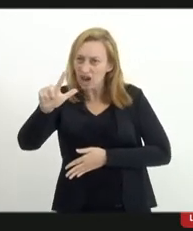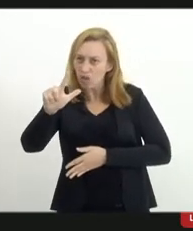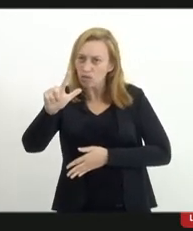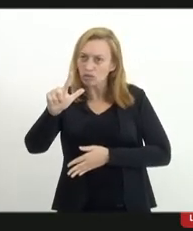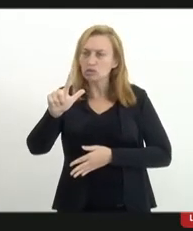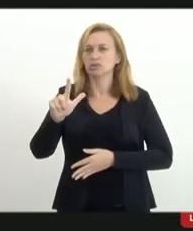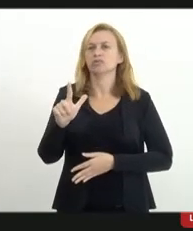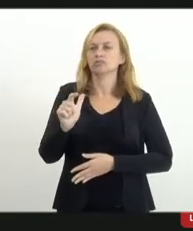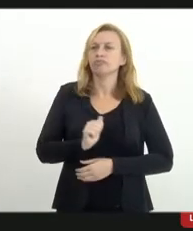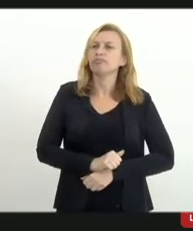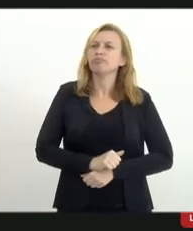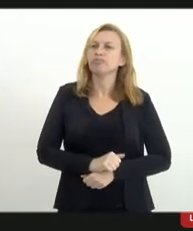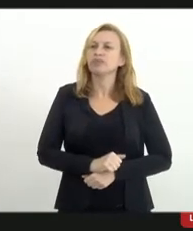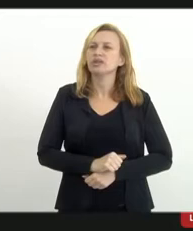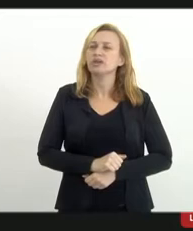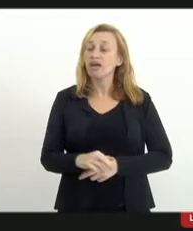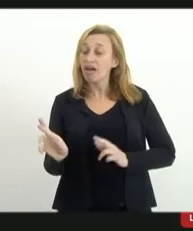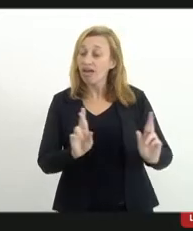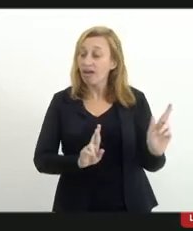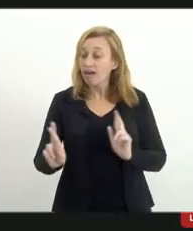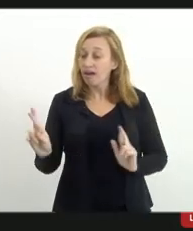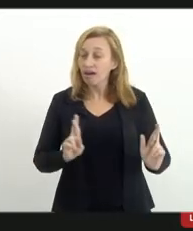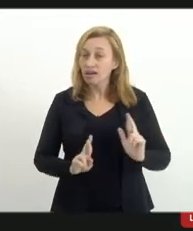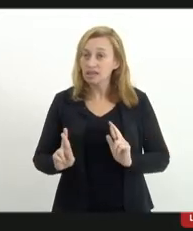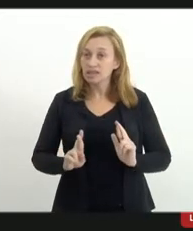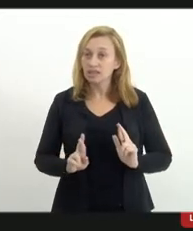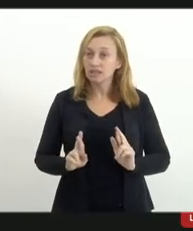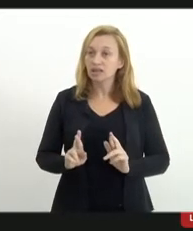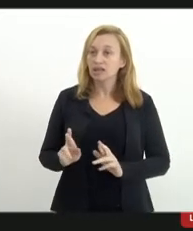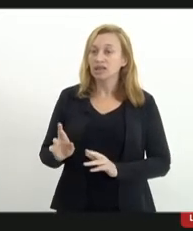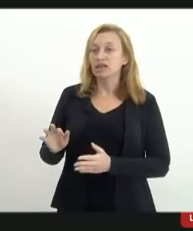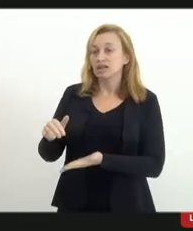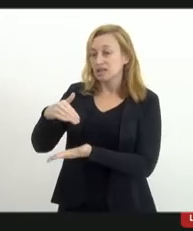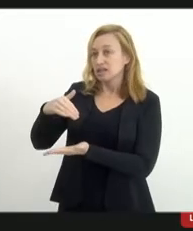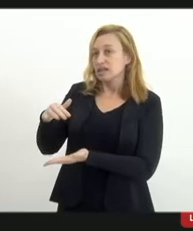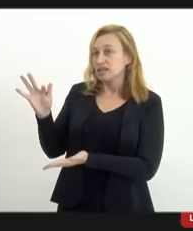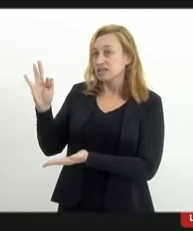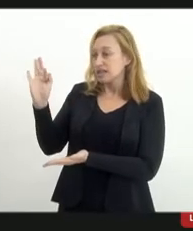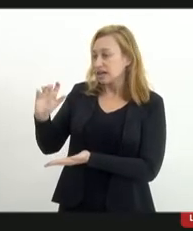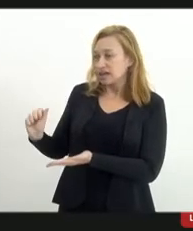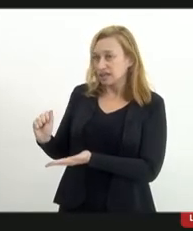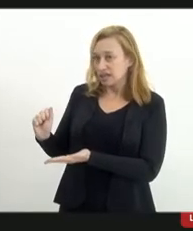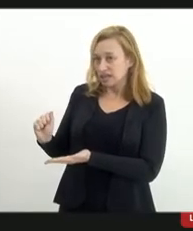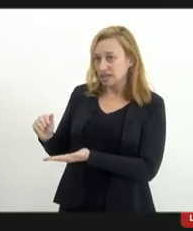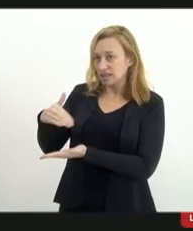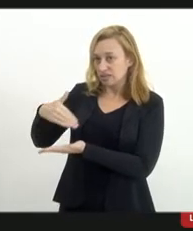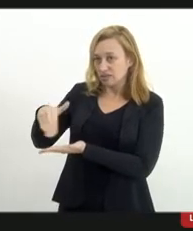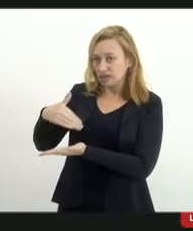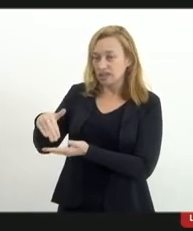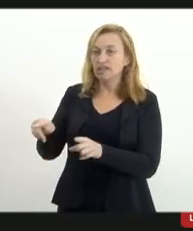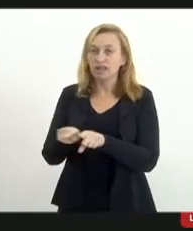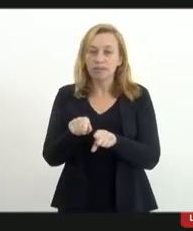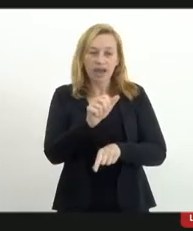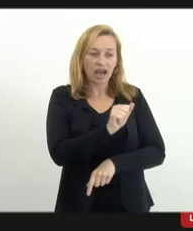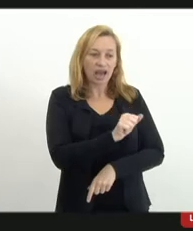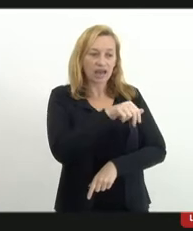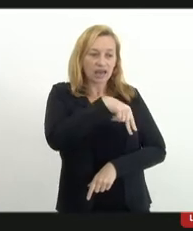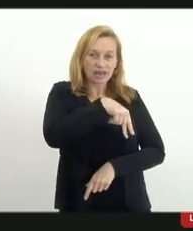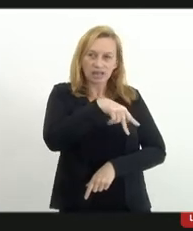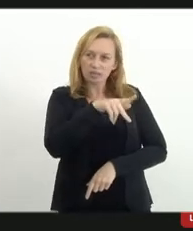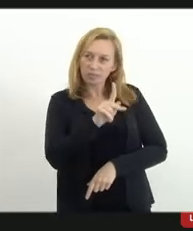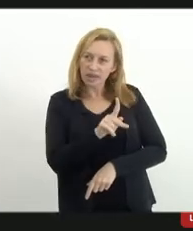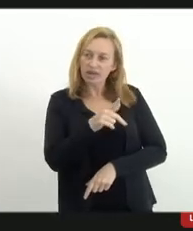envolve a relação entre a Secretaria de Fazenda e a relação da ANP. Existe